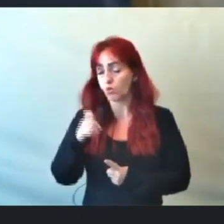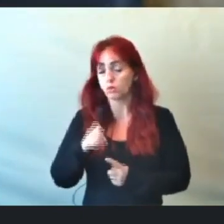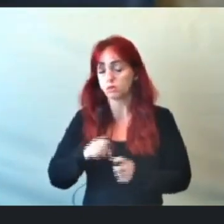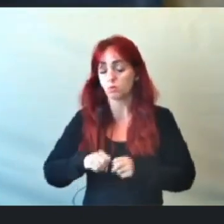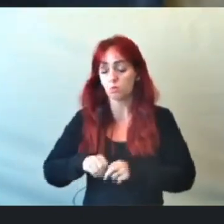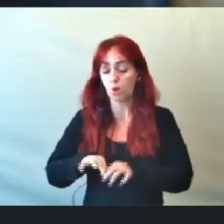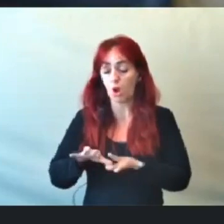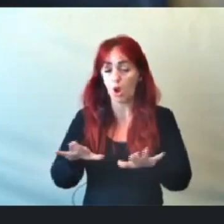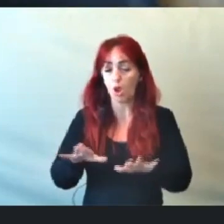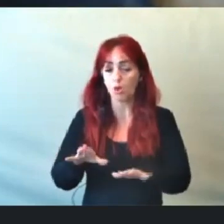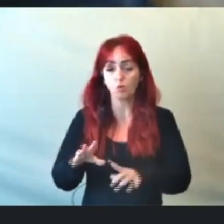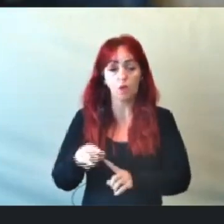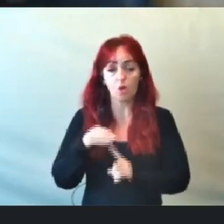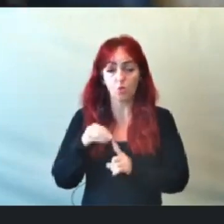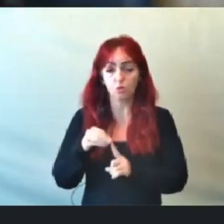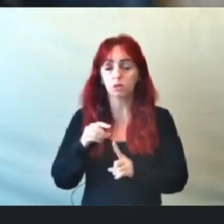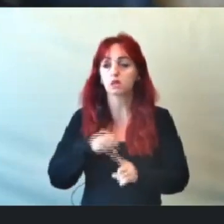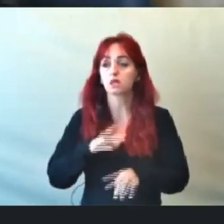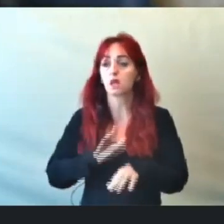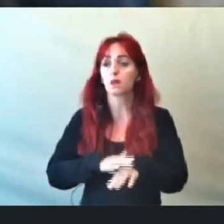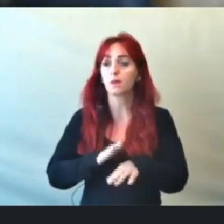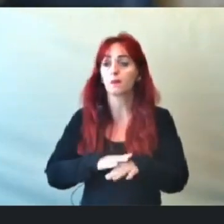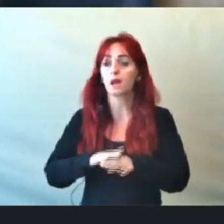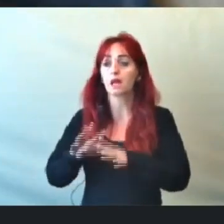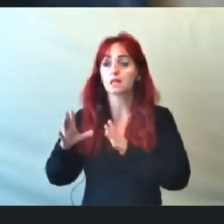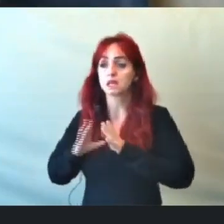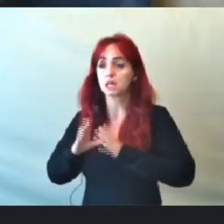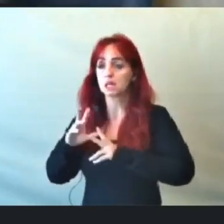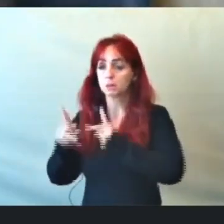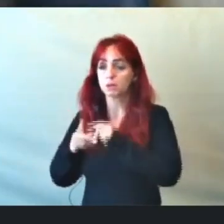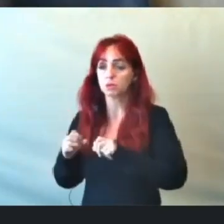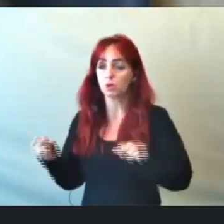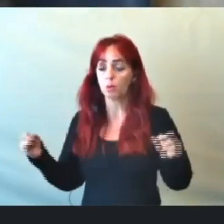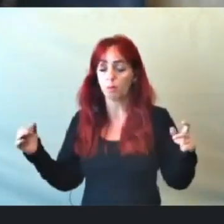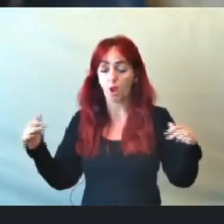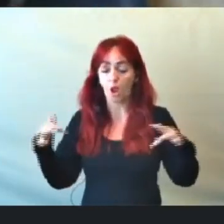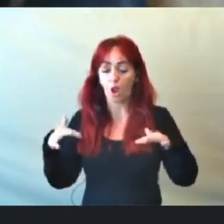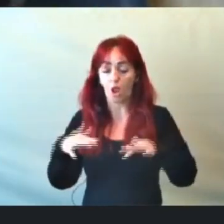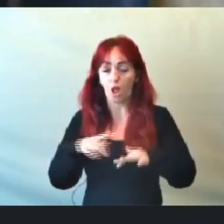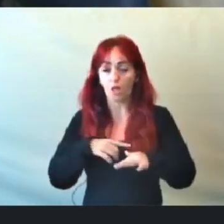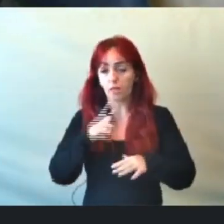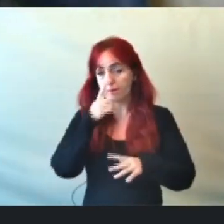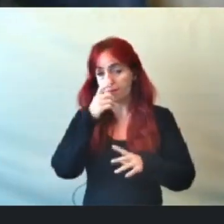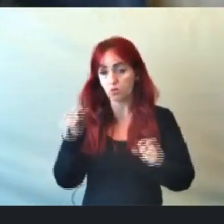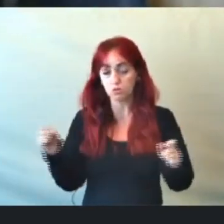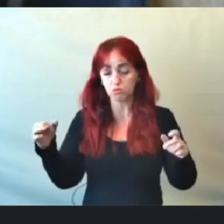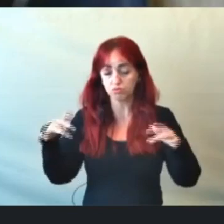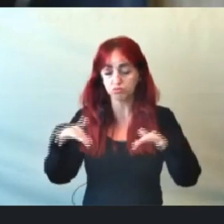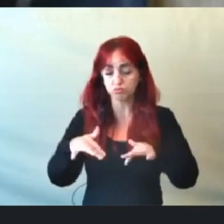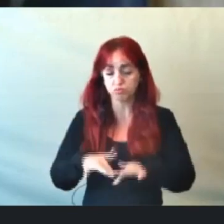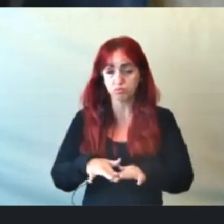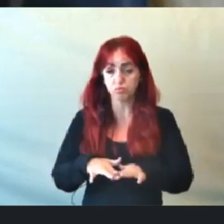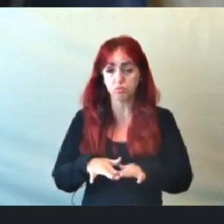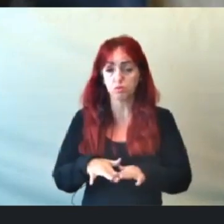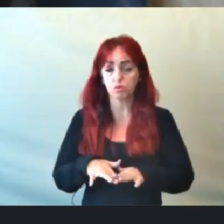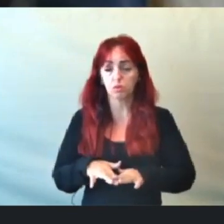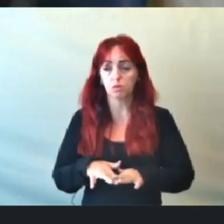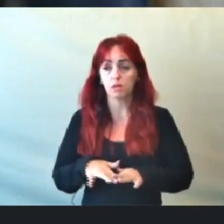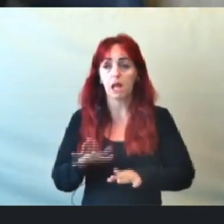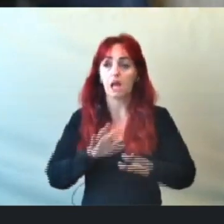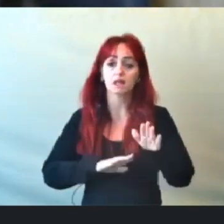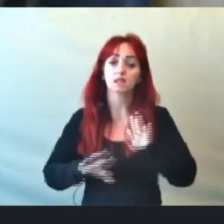mais ricas, mas essa muitas vezes leva a uma ocupação rápida de uma área sem a infraestrutura. E